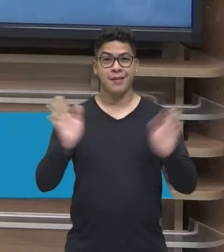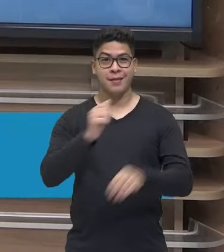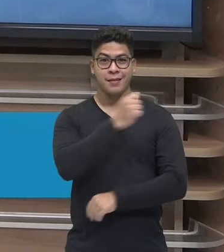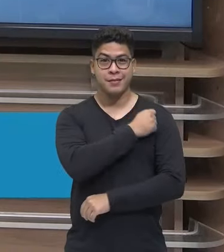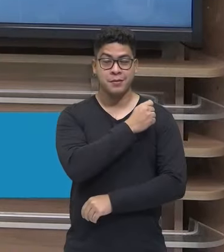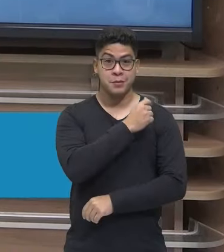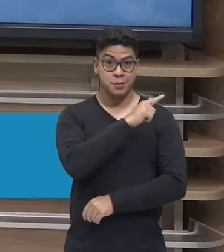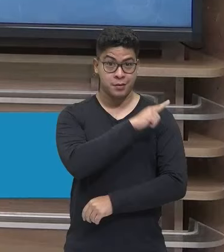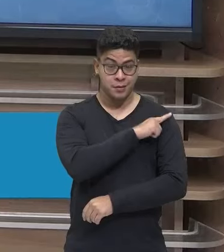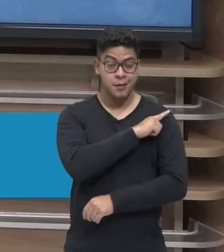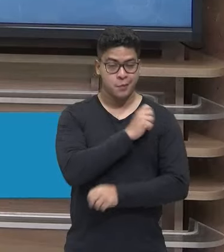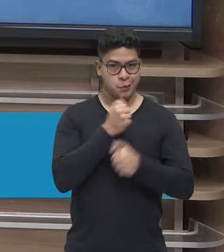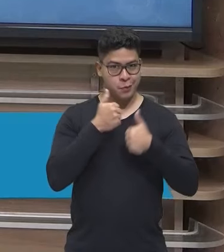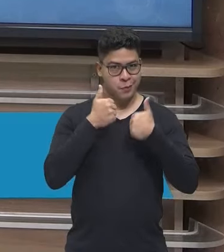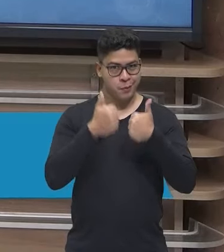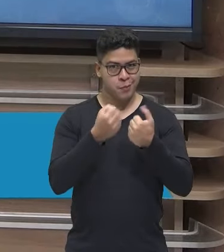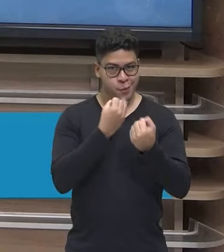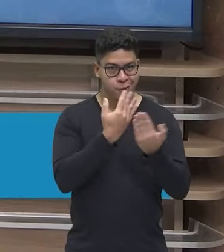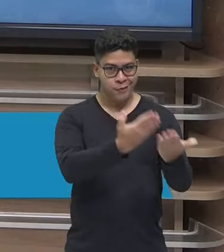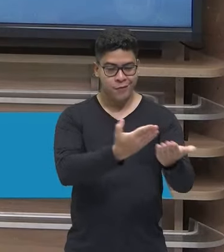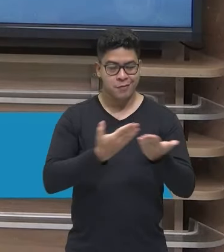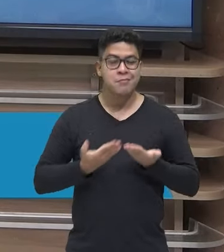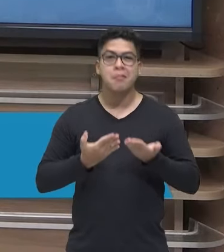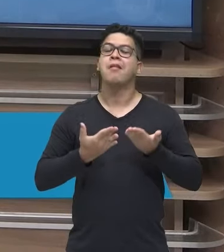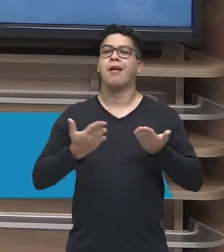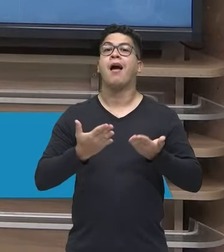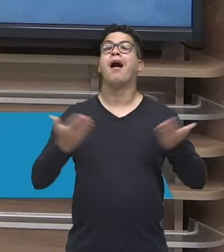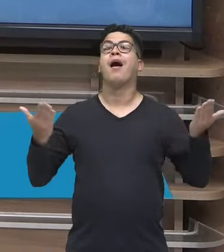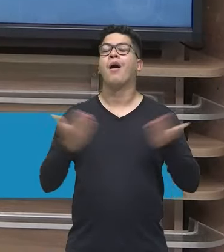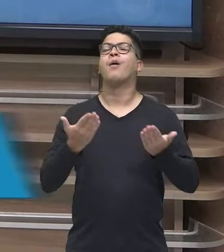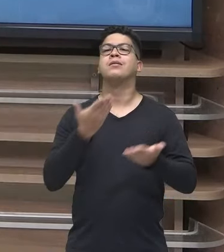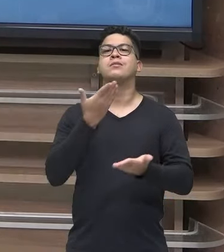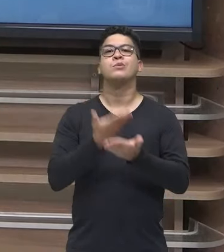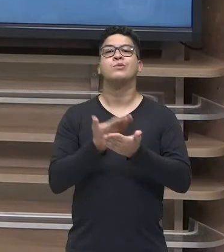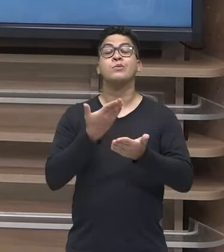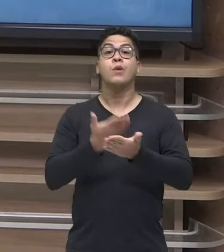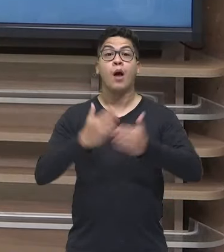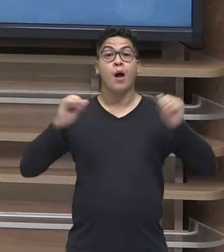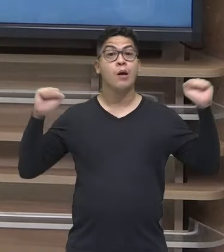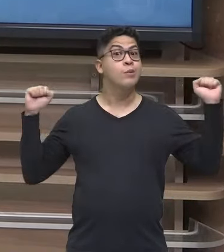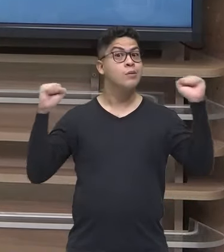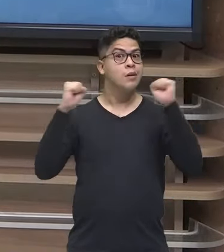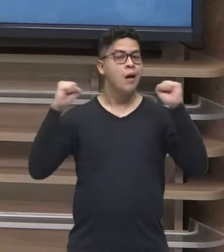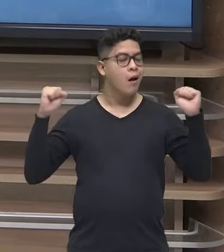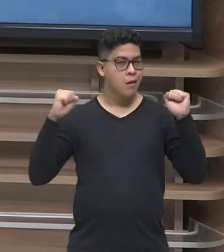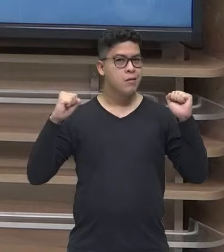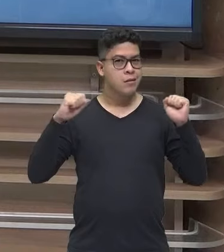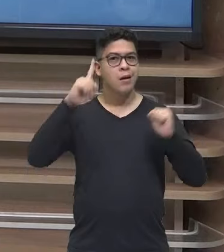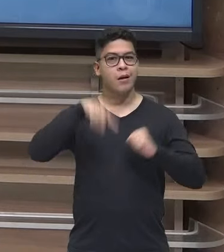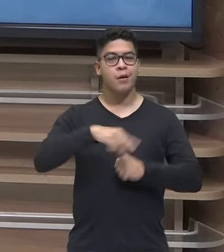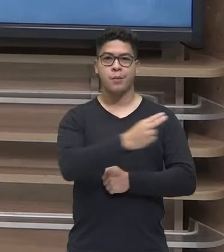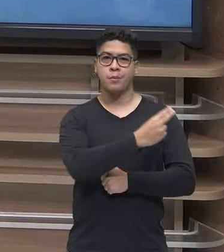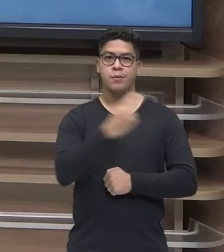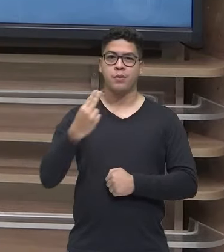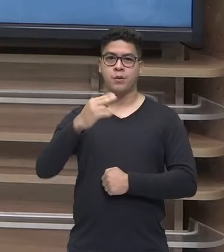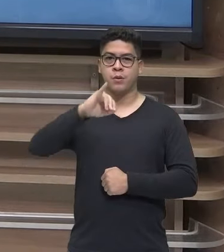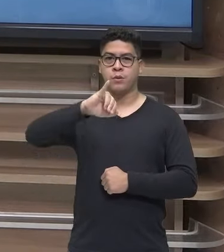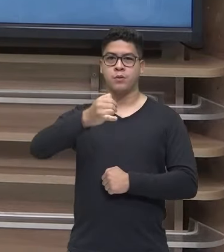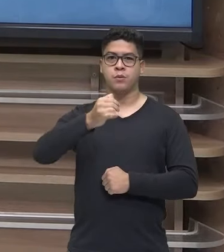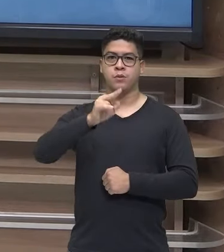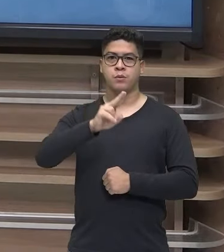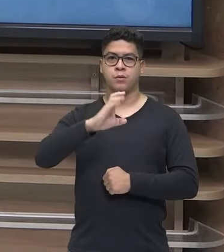7º ano, sejam bem-vindos à nossa aula de Educação Física. Eu sou a professora Jucimara Brito e